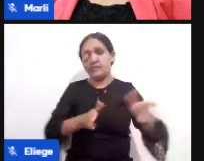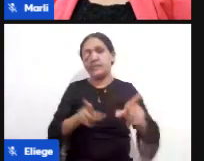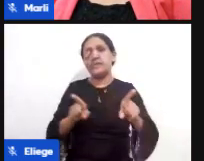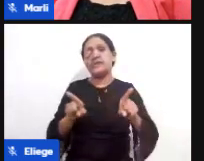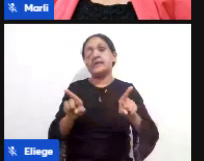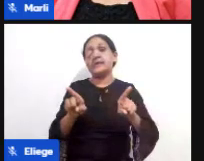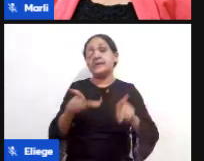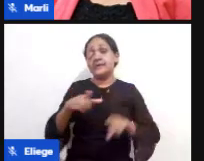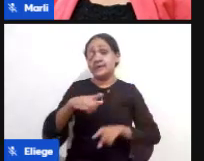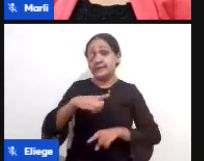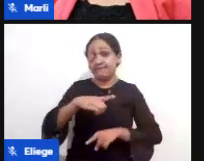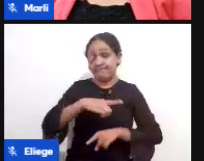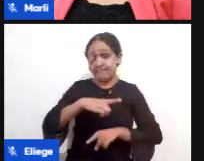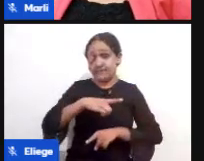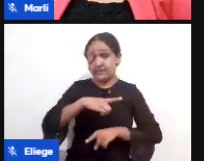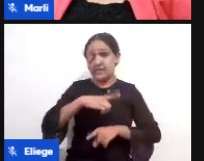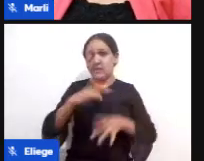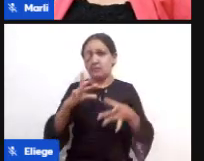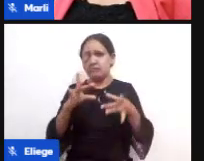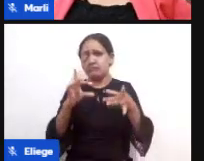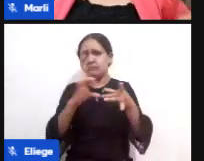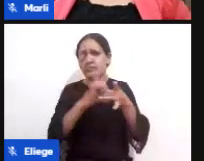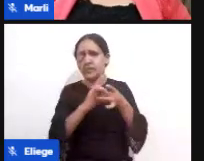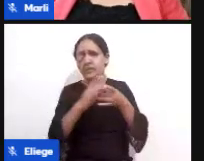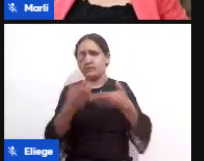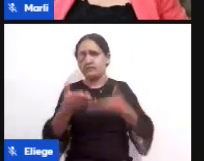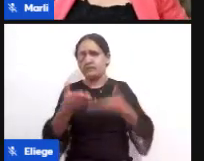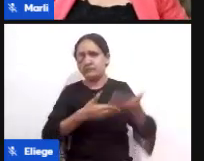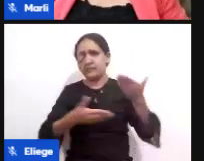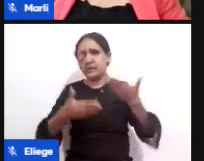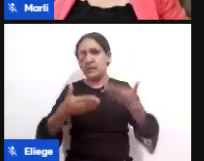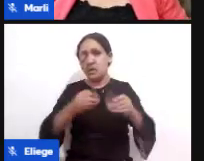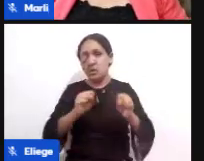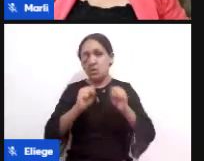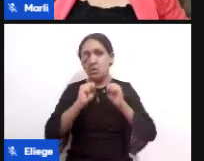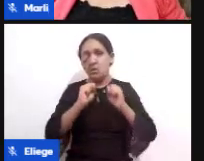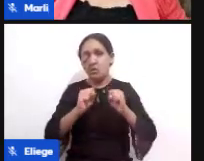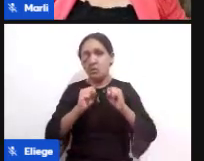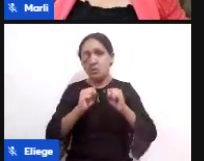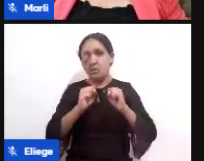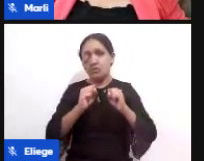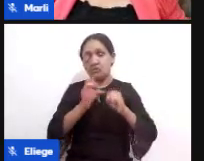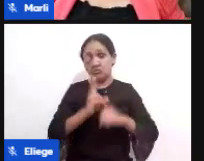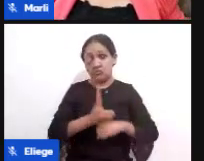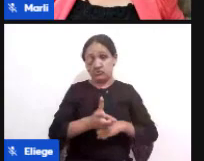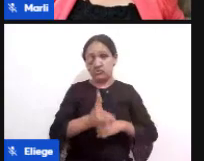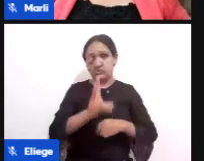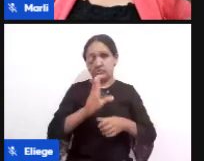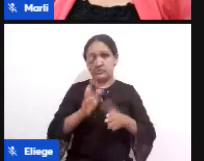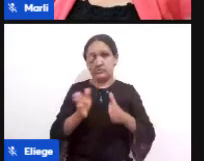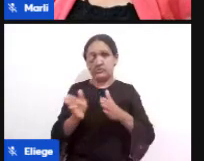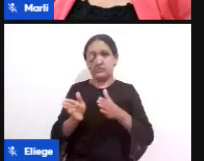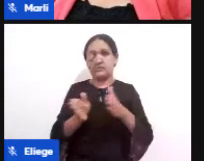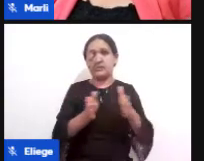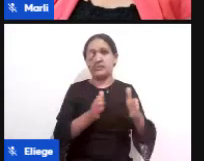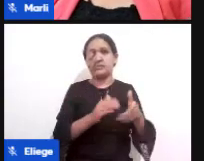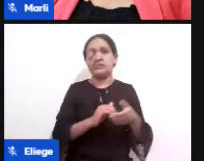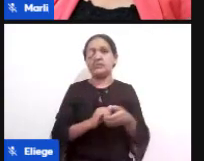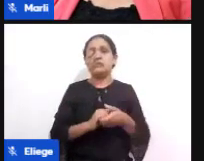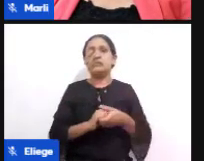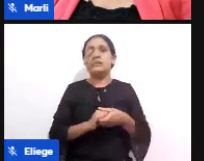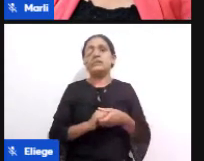integrador das disciplinas. Pode inserir aí no slide, que tem mais um trechinho aí que